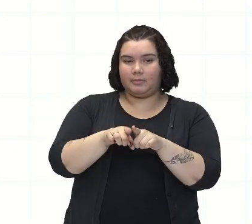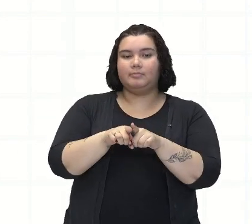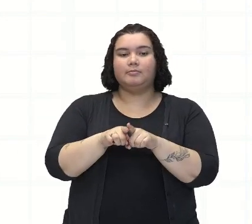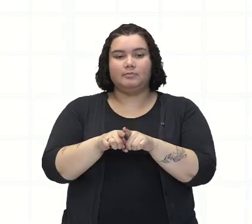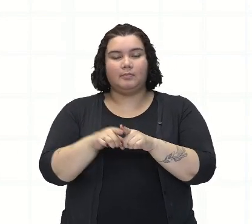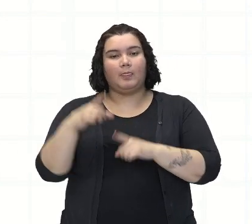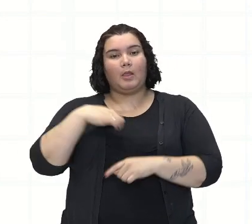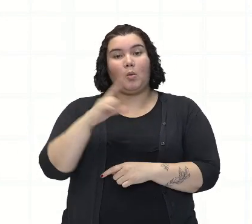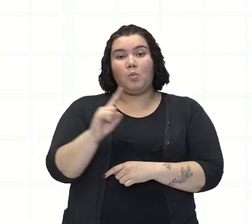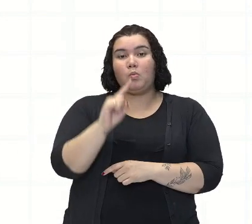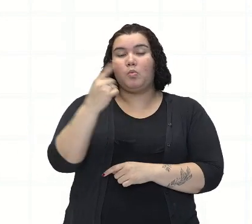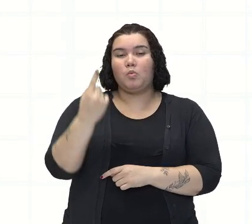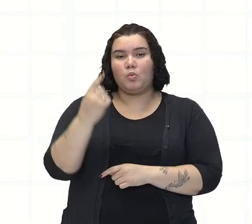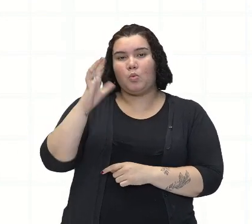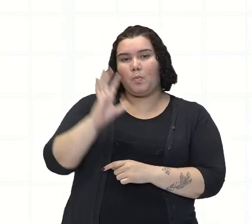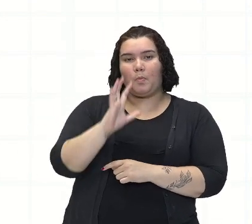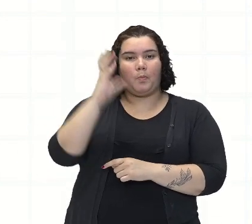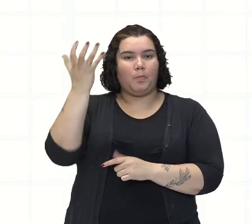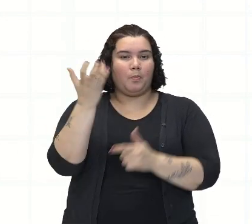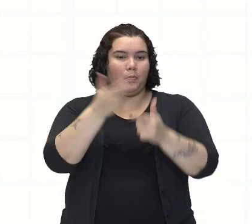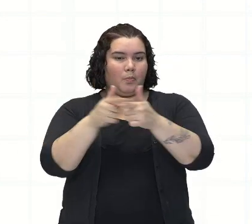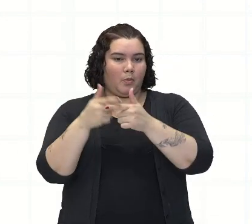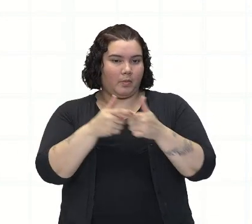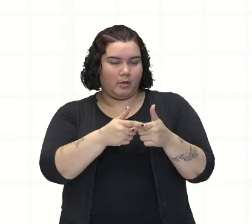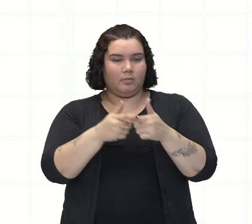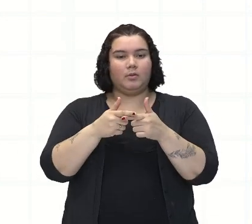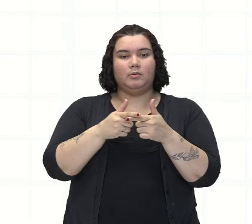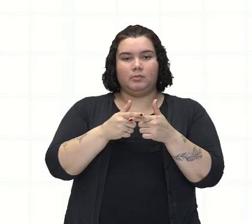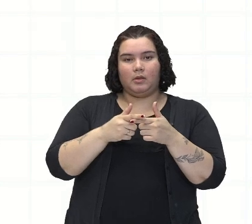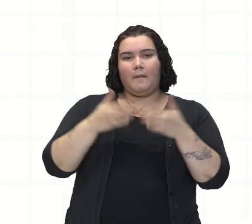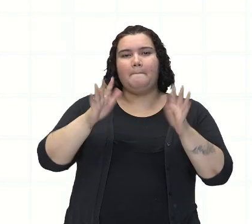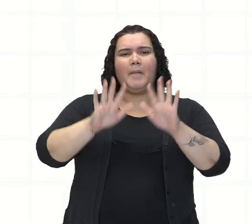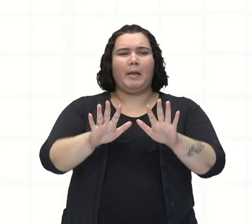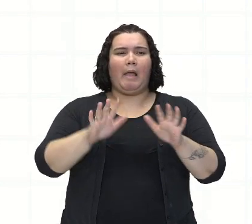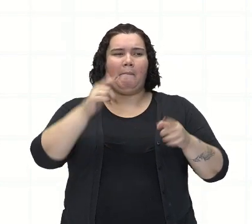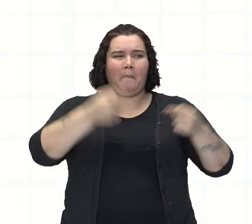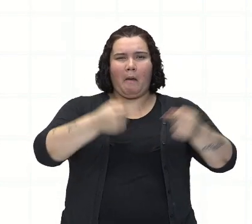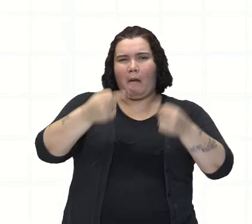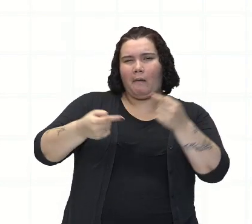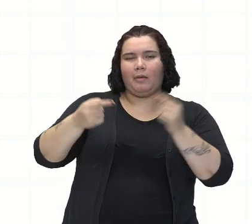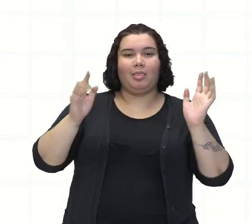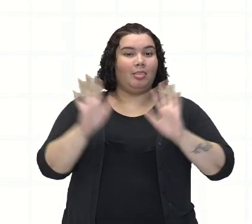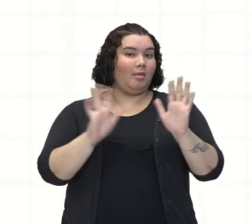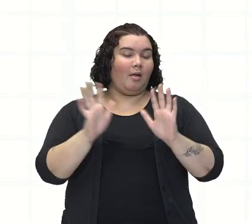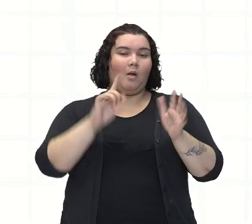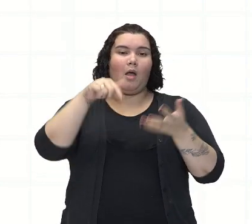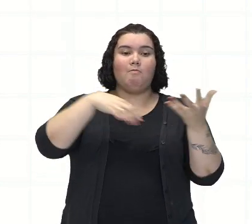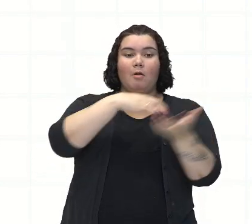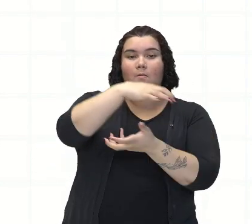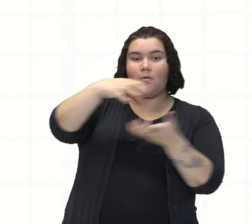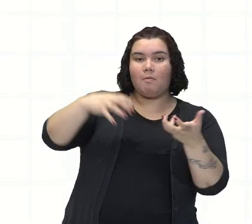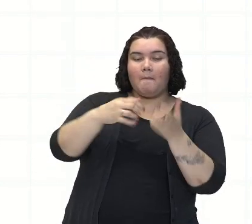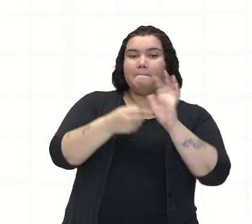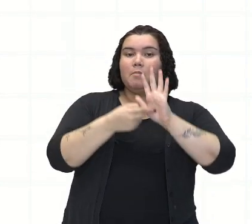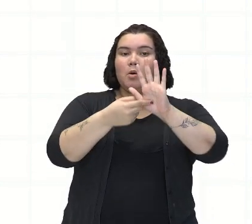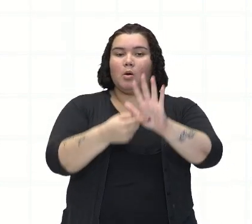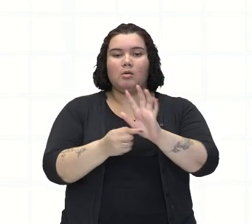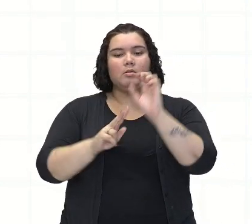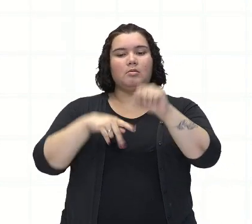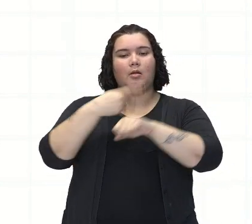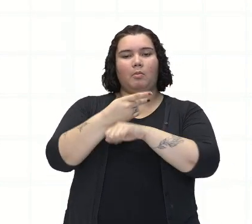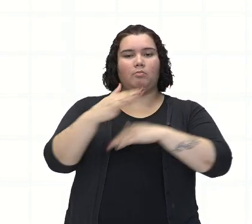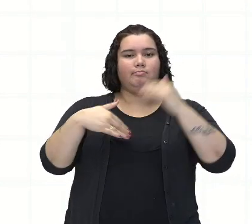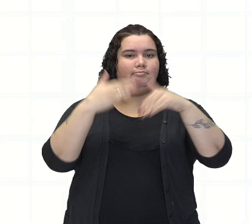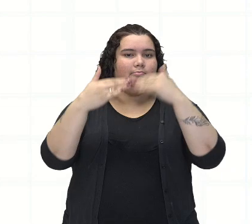único conflito que é narrado. Conflito não entendo aqui necessariamente uma discussão, mas algo que vai ser apresentado e que vai desenvolver o